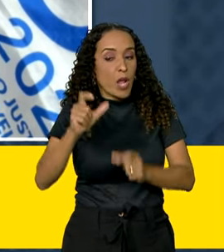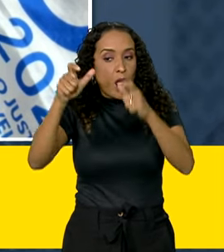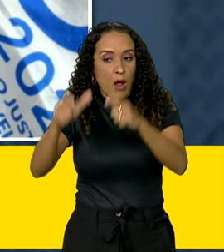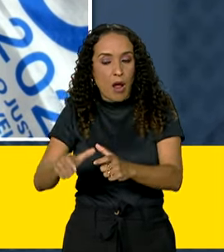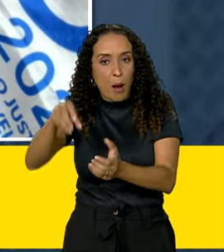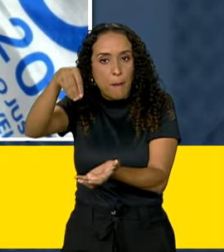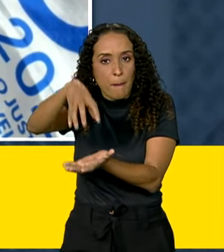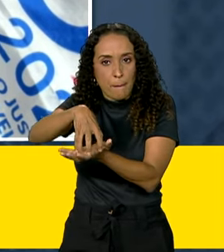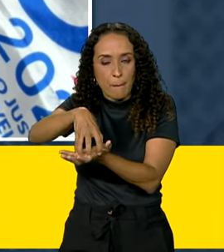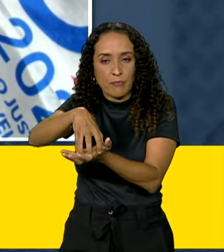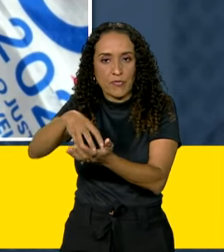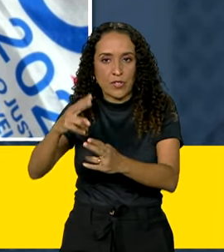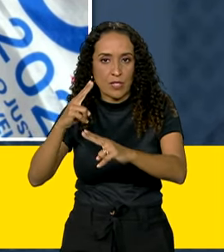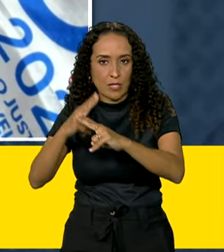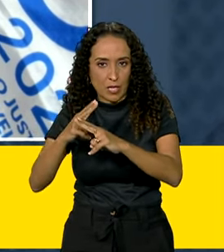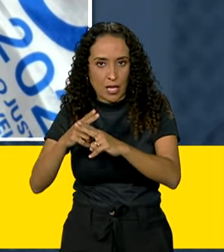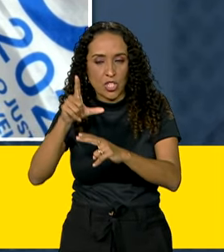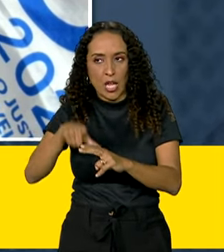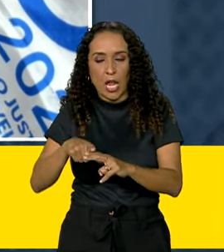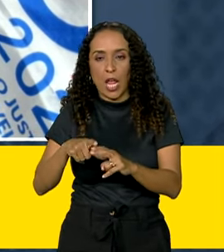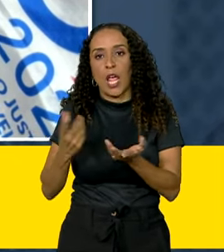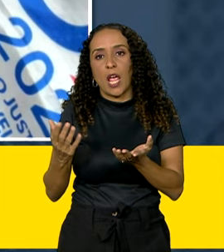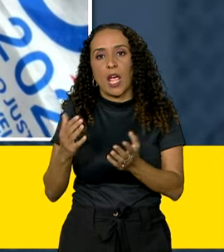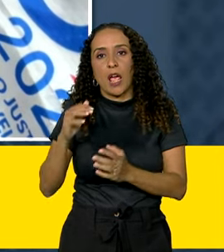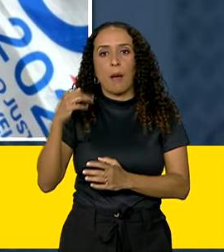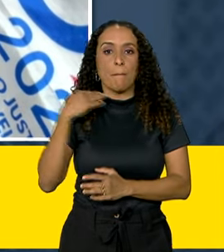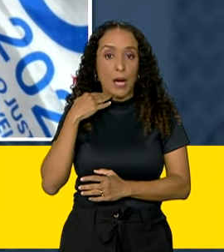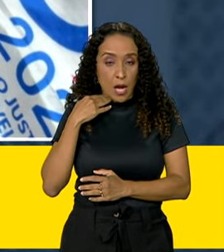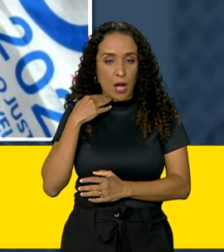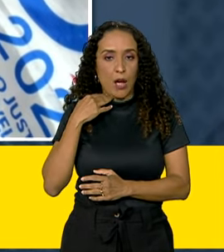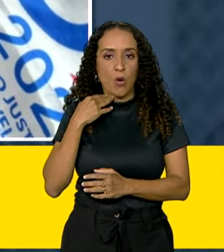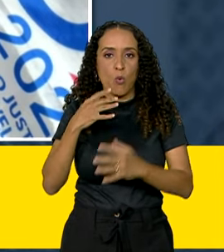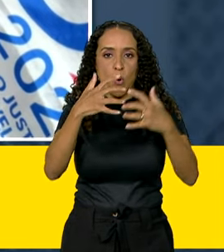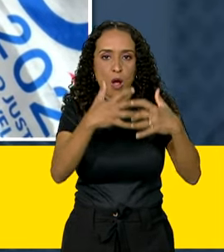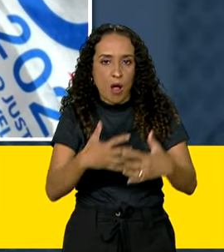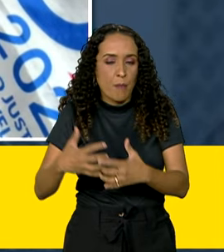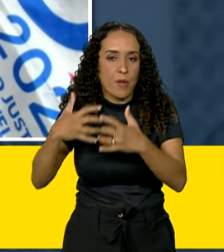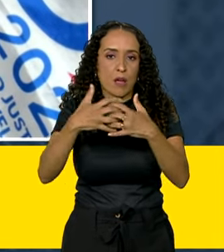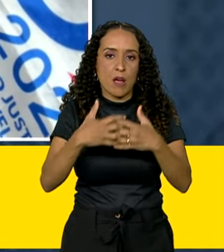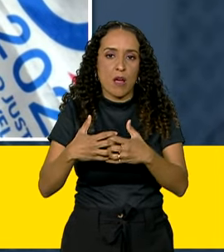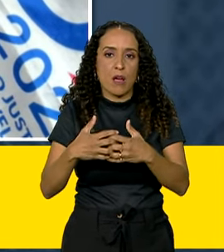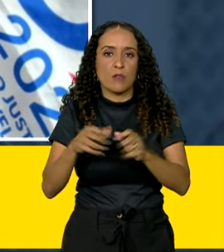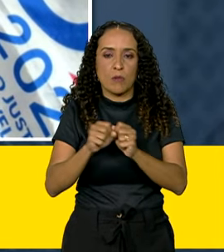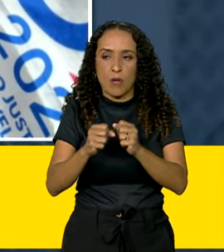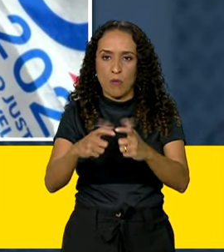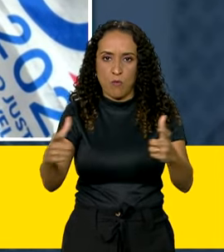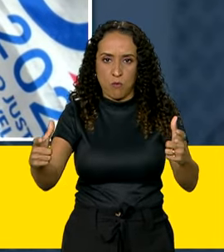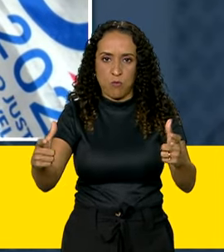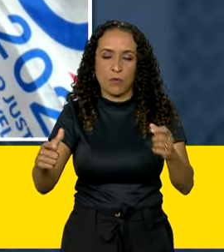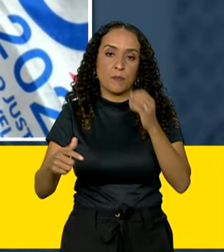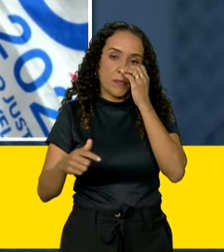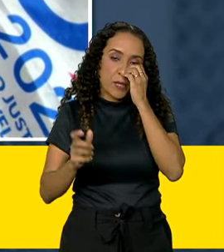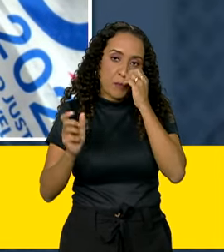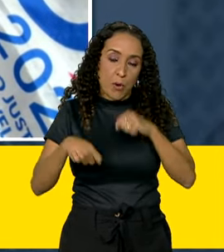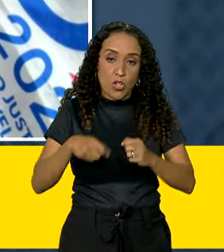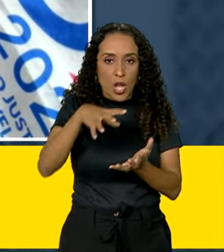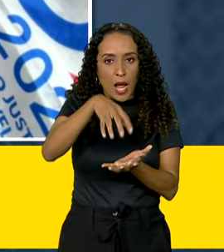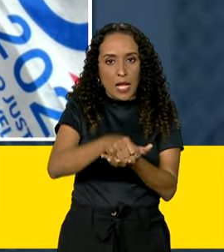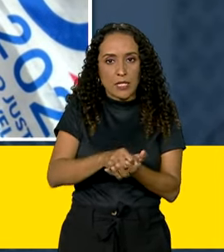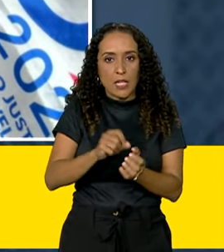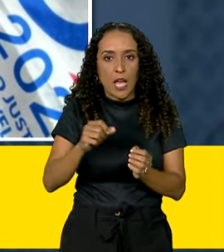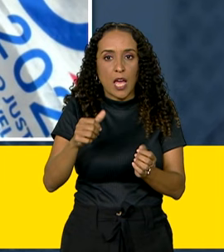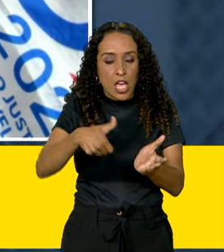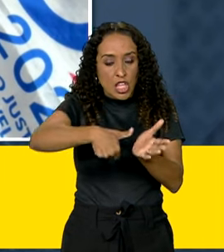Caixa, que são agências bancárias, caminhões e mutirões, você pode cadastrar